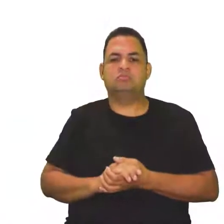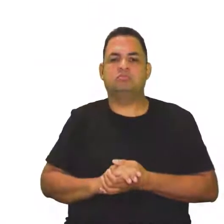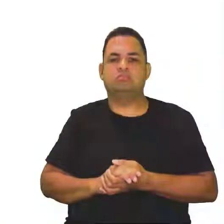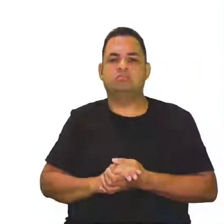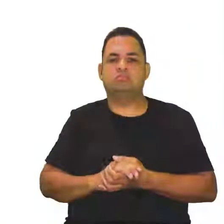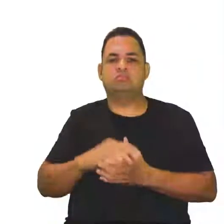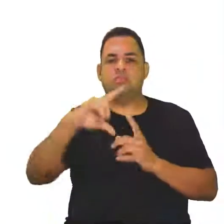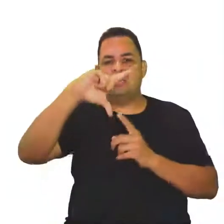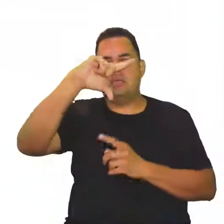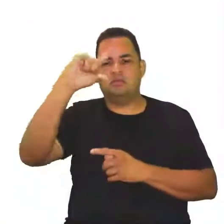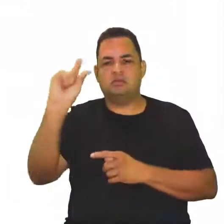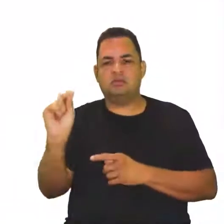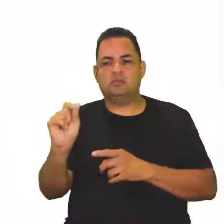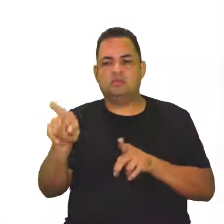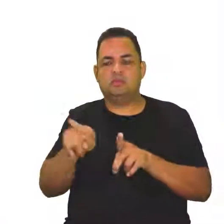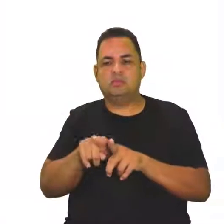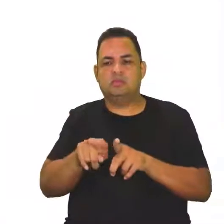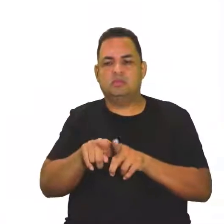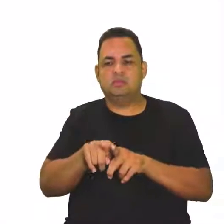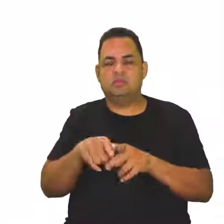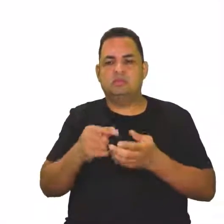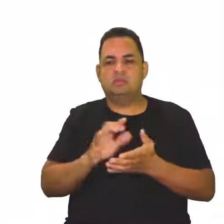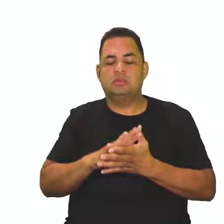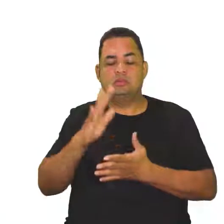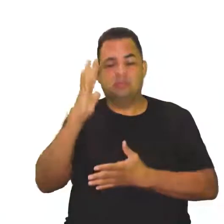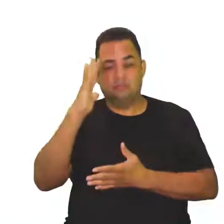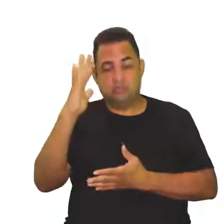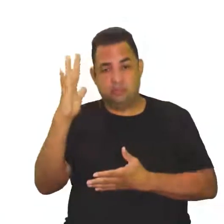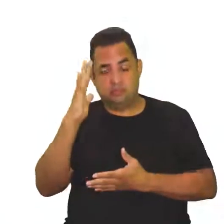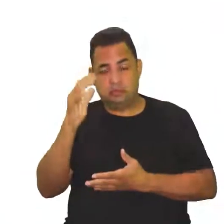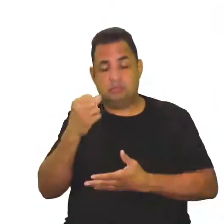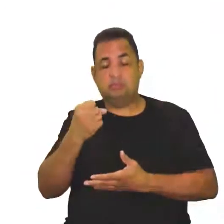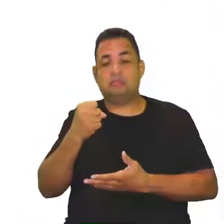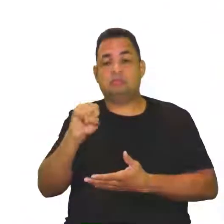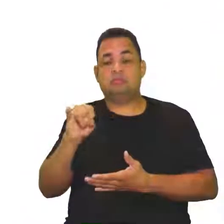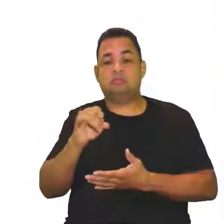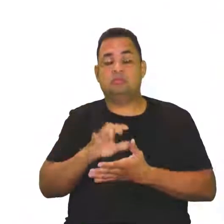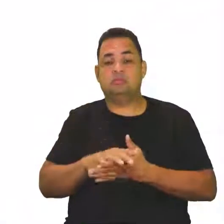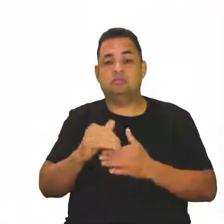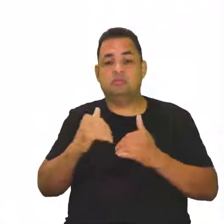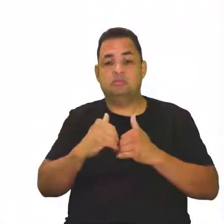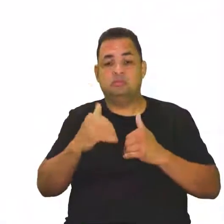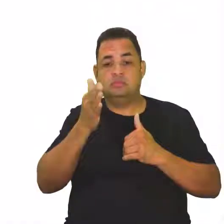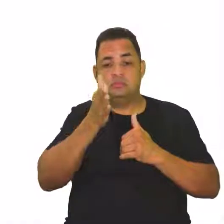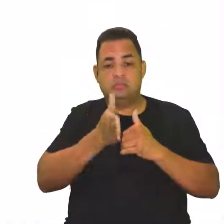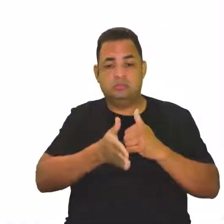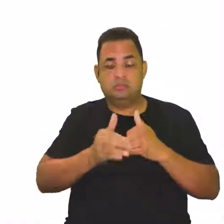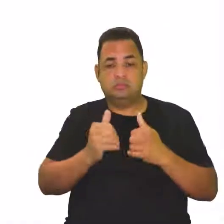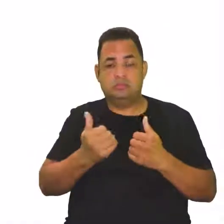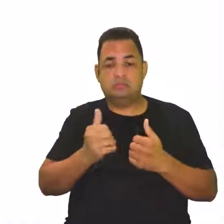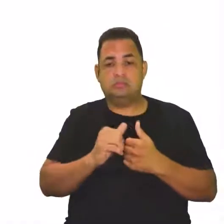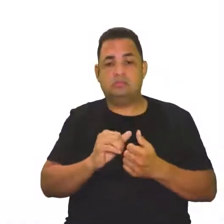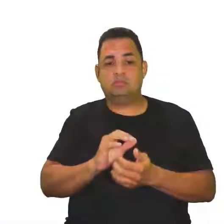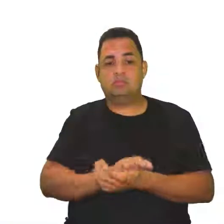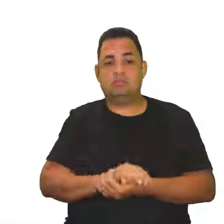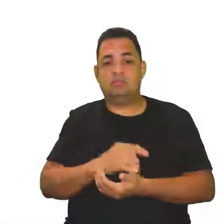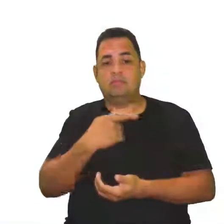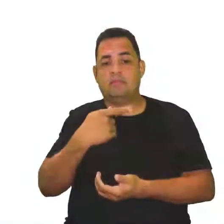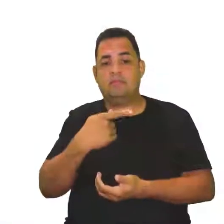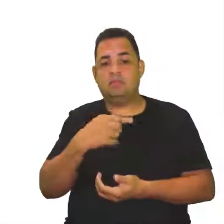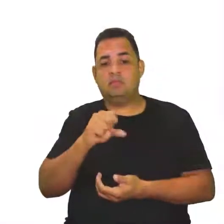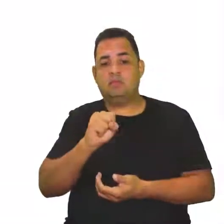é o satélite. Então, só imaginando, se tivesse isolado, o potencial da Terra seria de menos